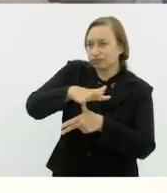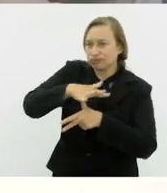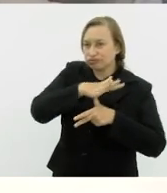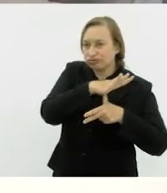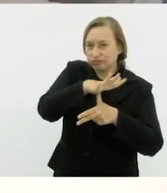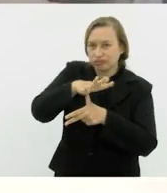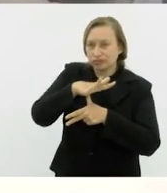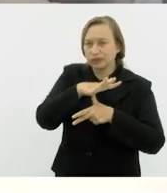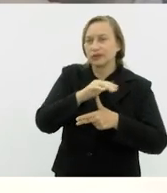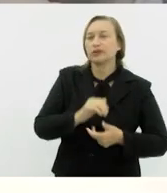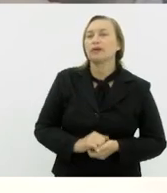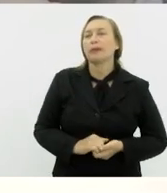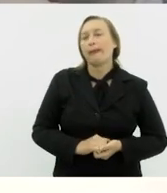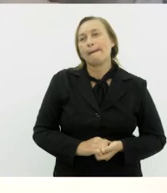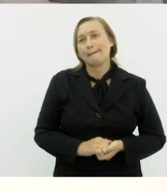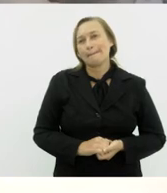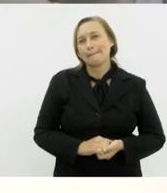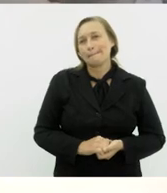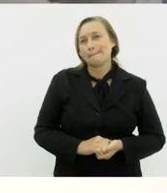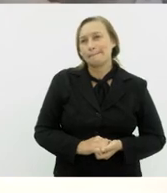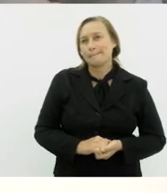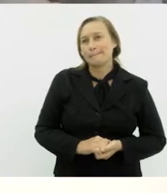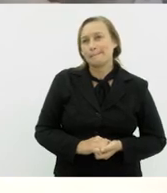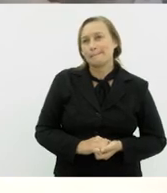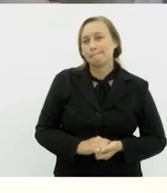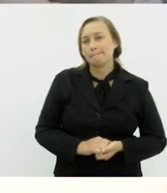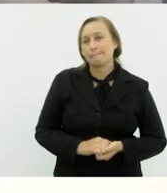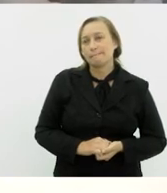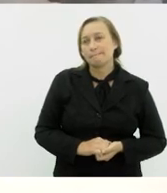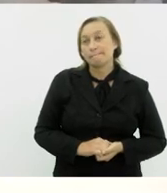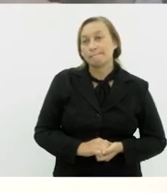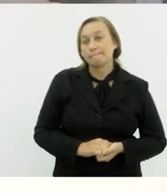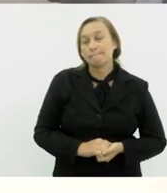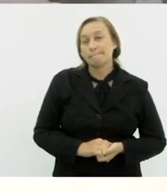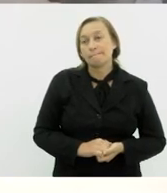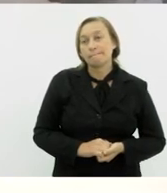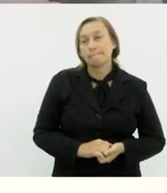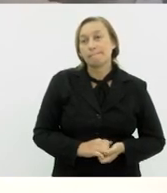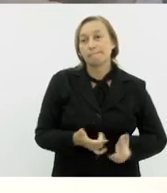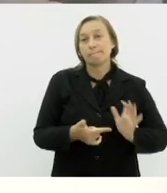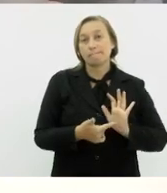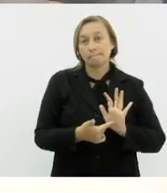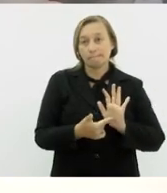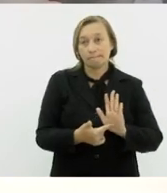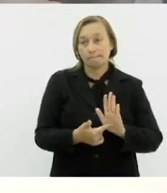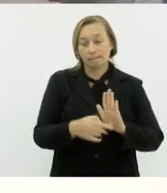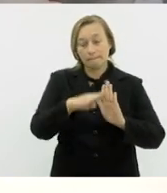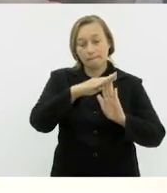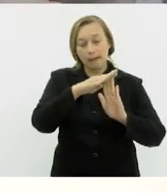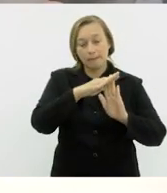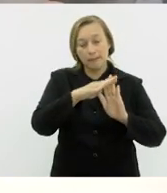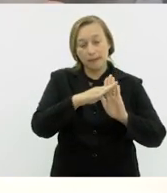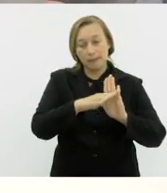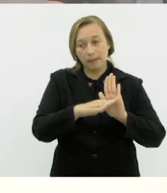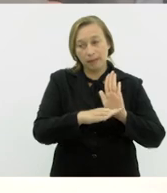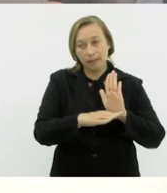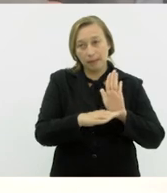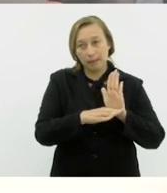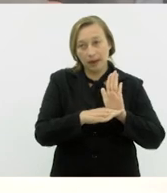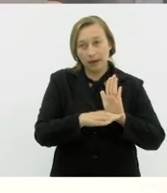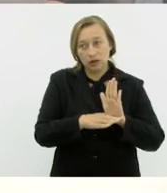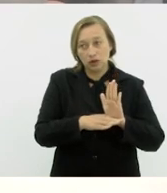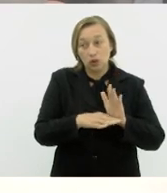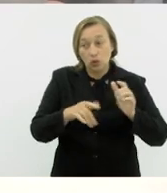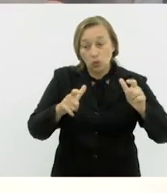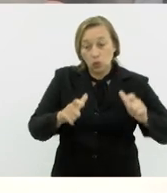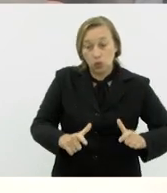dos L pontos, foi cravado na licença de operação os pontos que constavam do